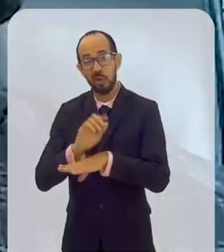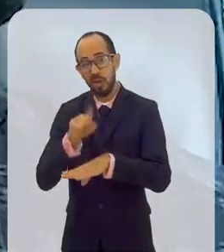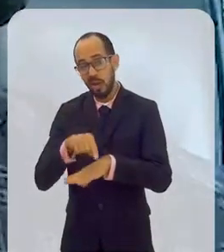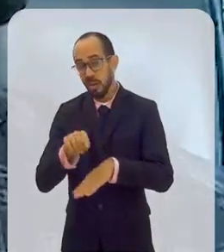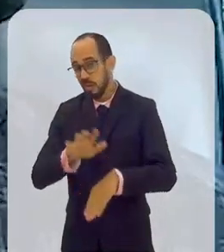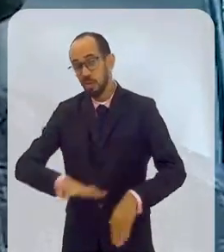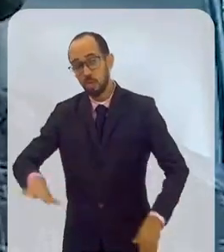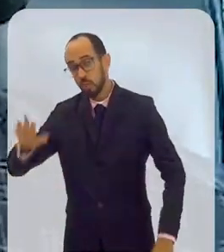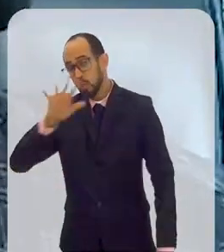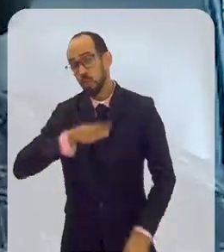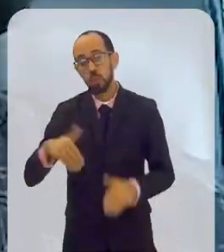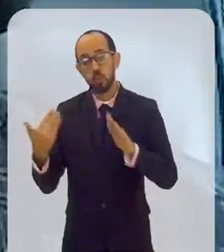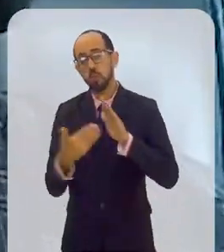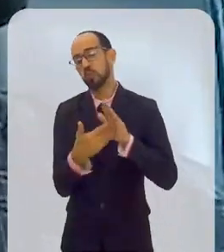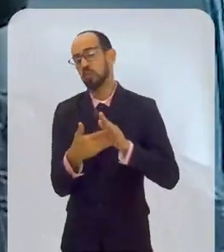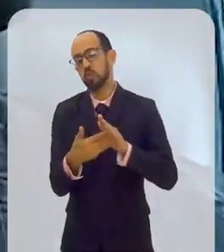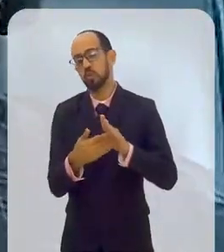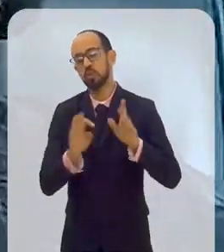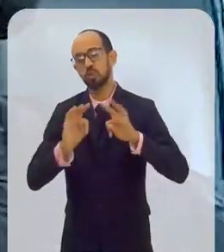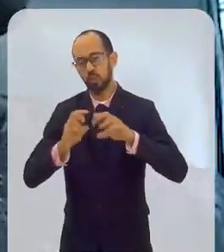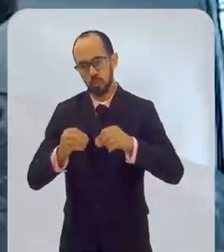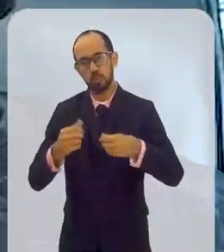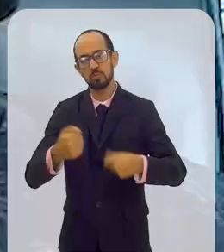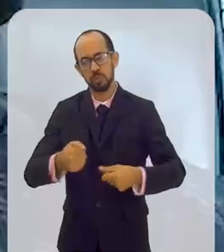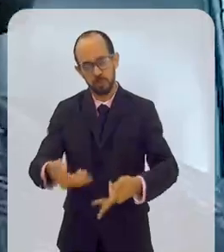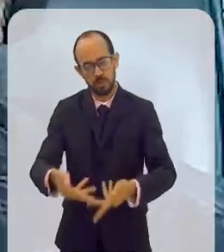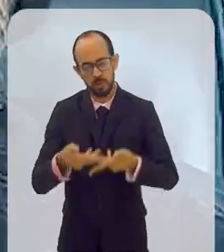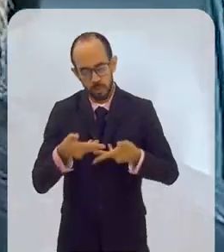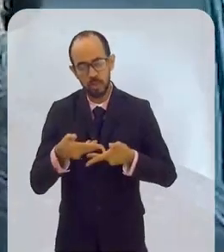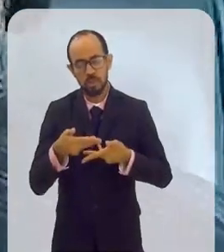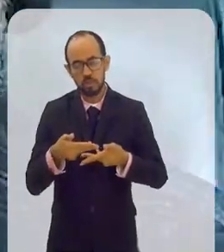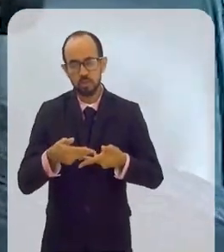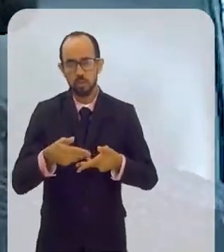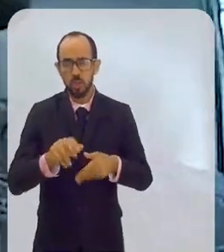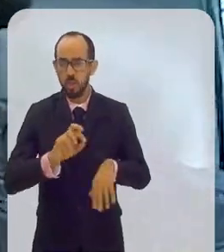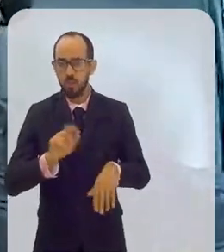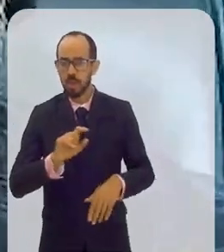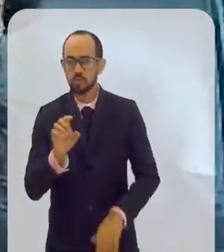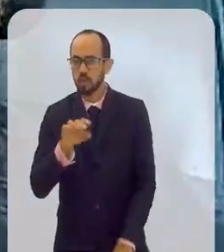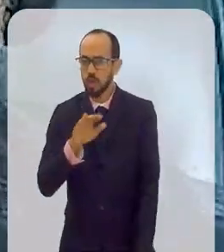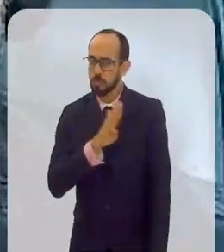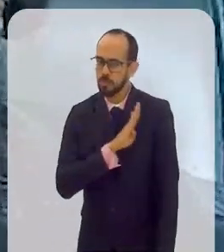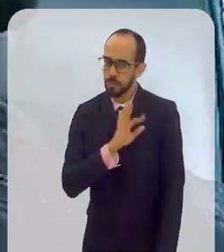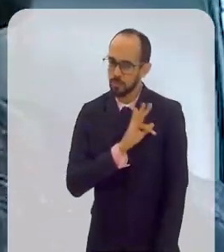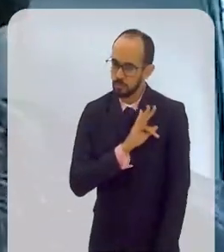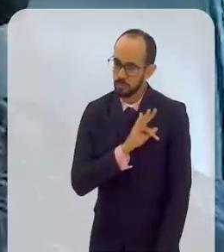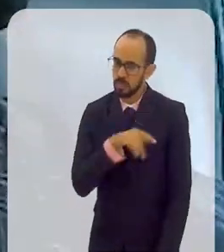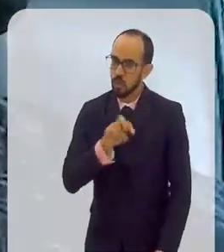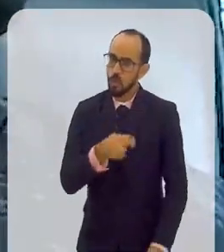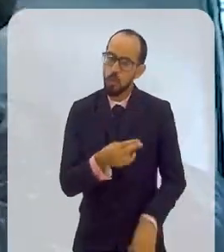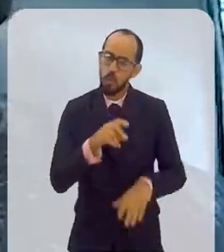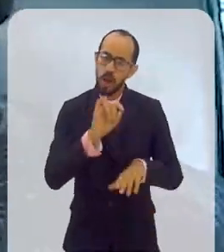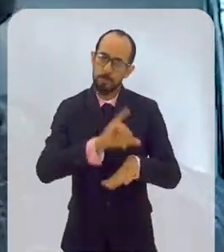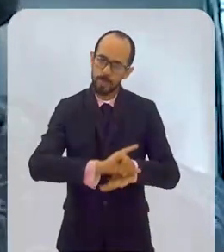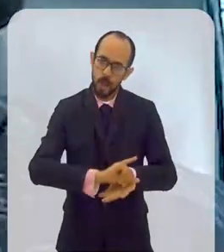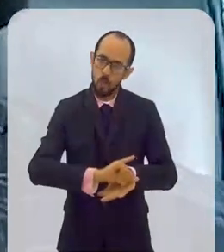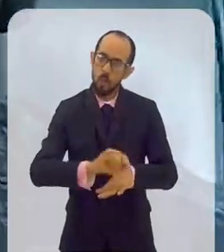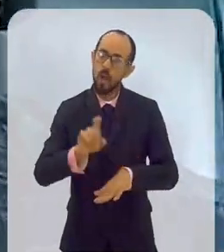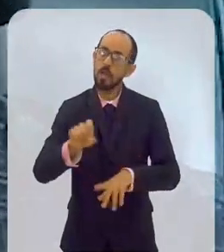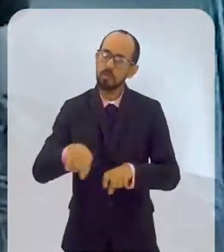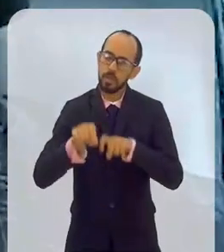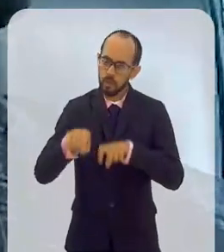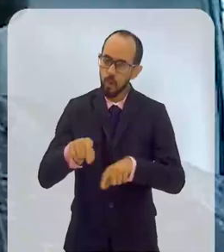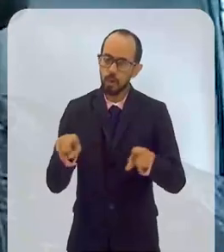um Estado. E que todas as áreas têm que ser atendidas, não só a Baixada, ou não só a capital, ou não só o interior. Ou